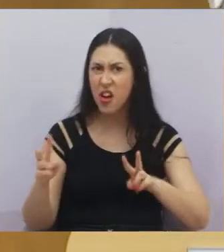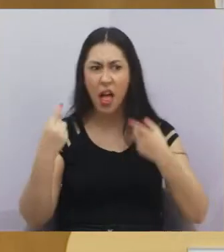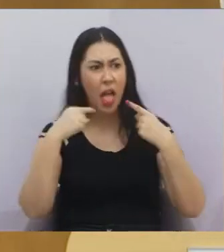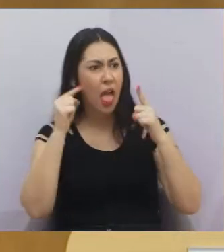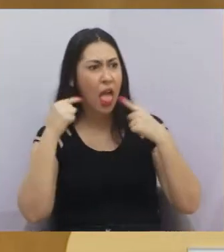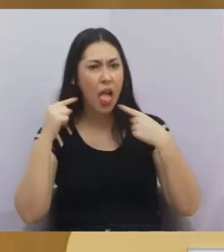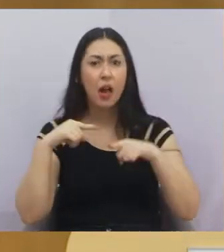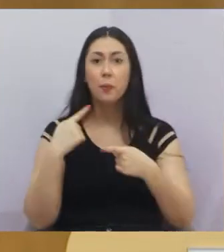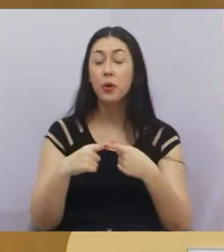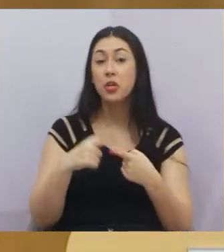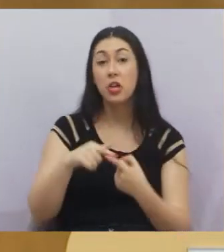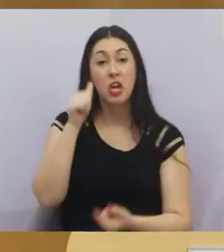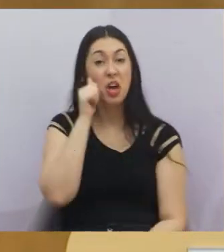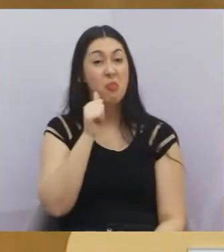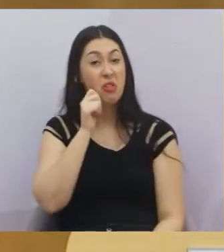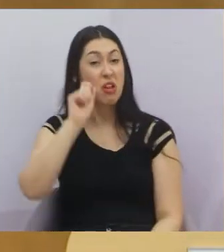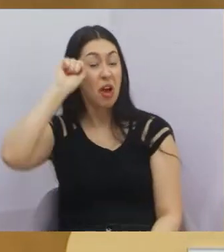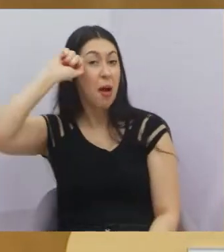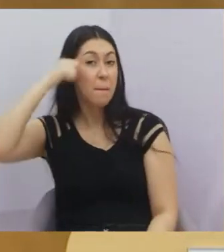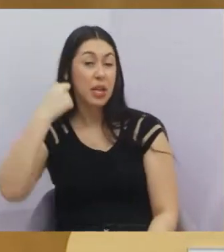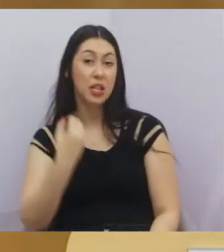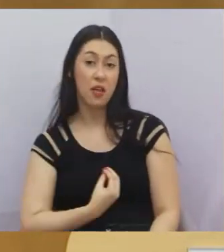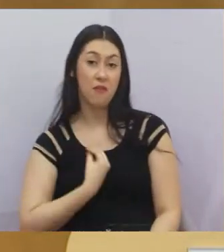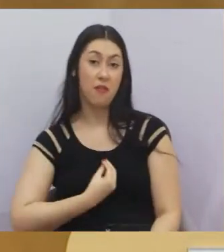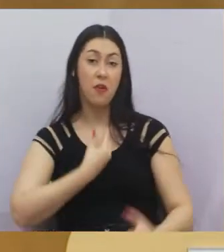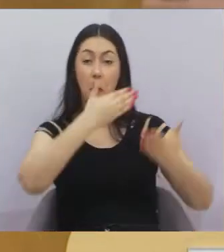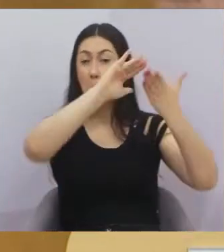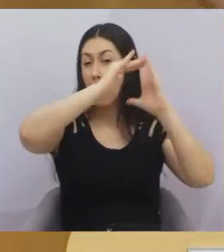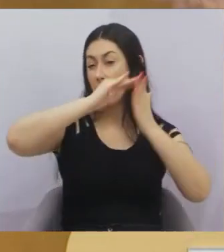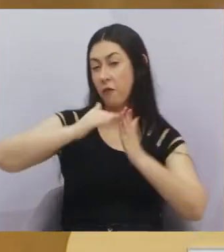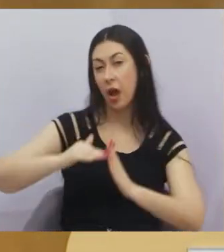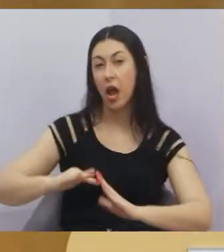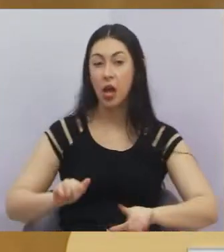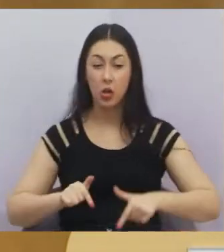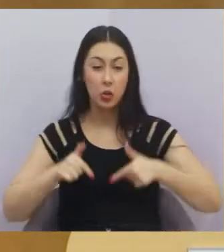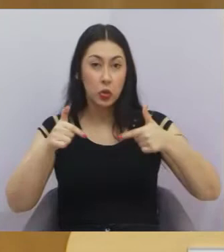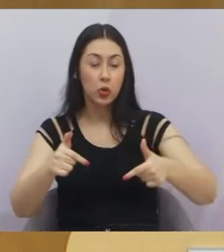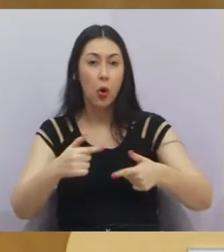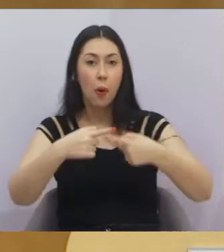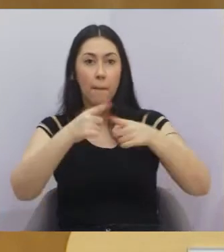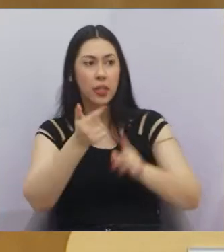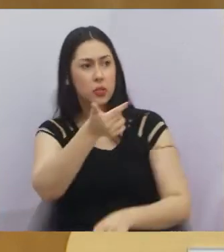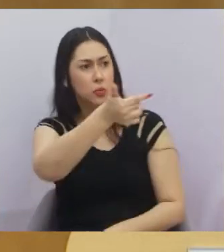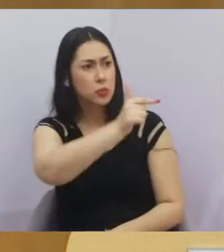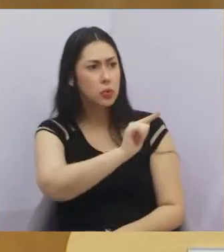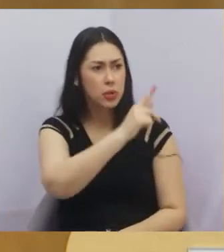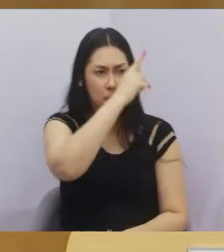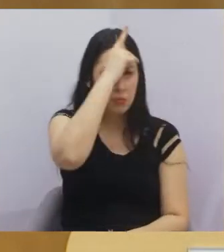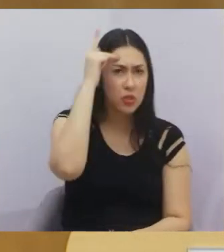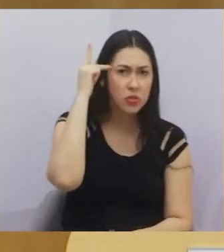negra que morou na favela, que lutou, enquanto do Luiz Gama, que foi na época